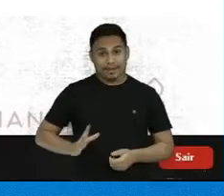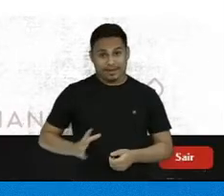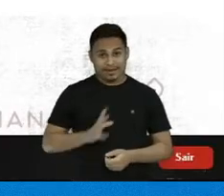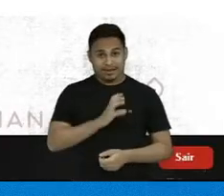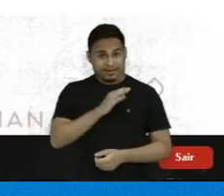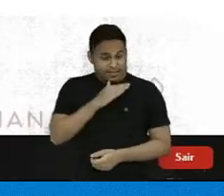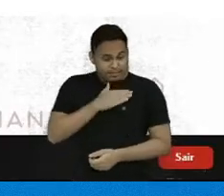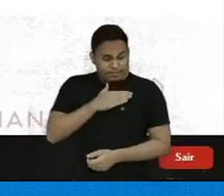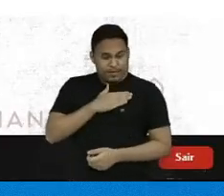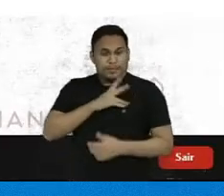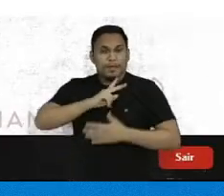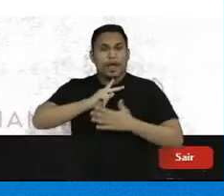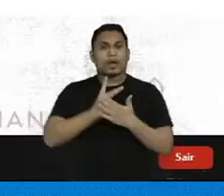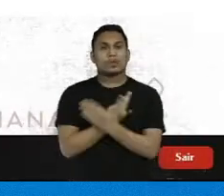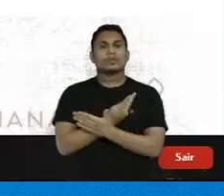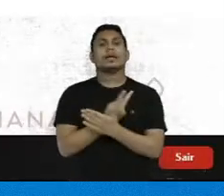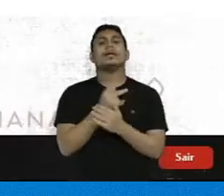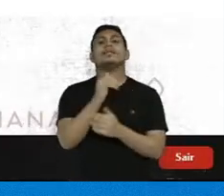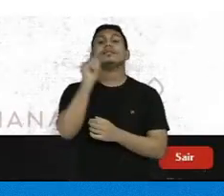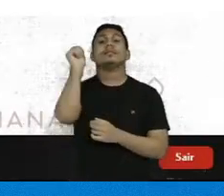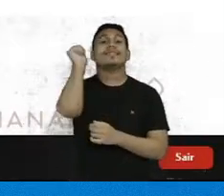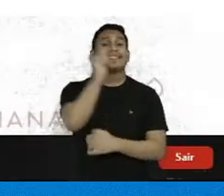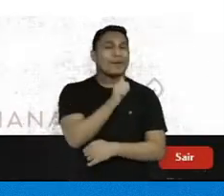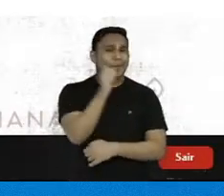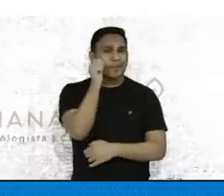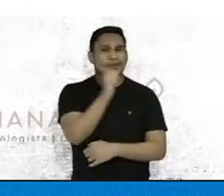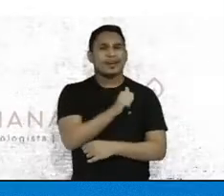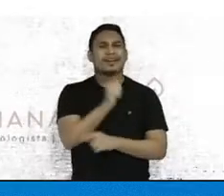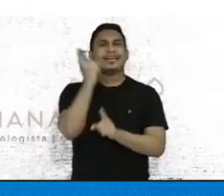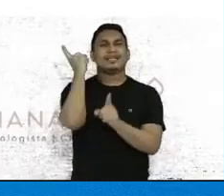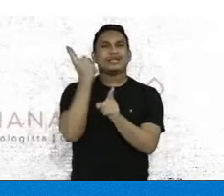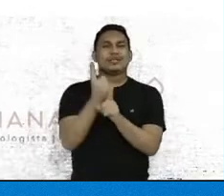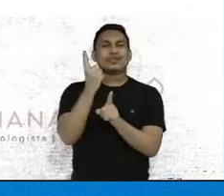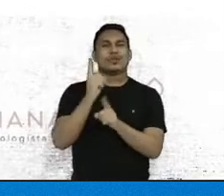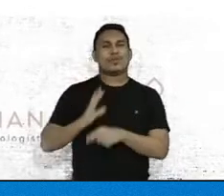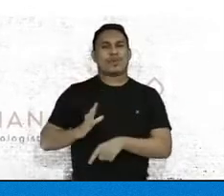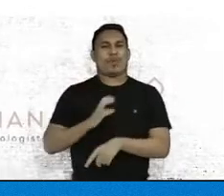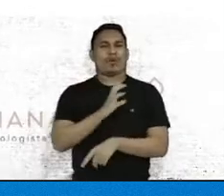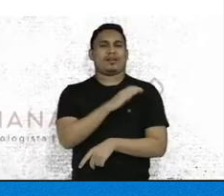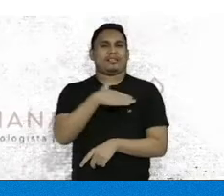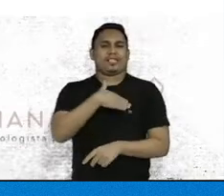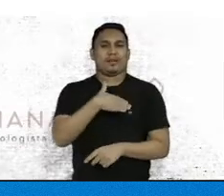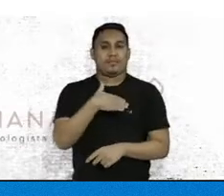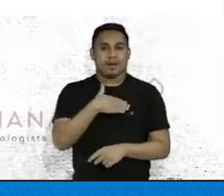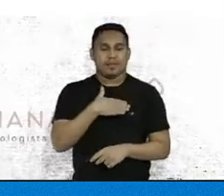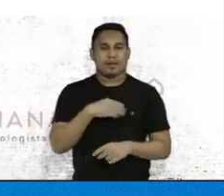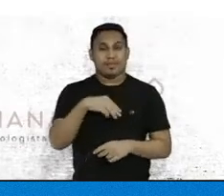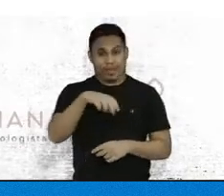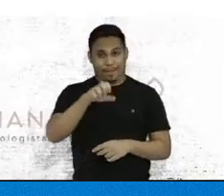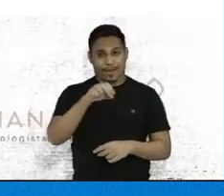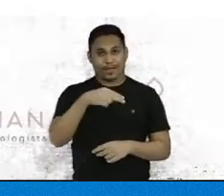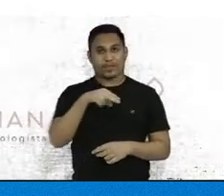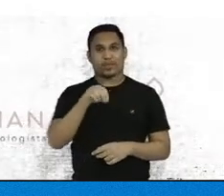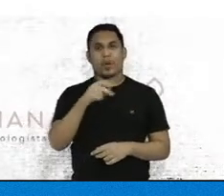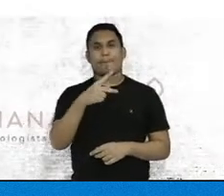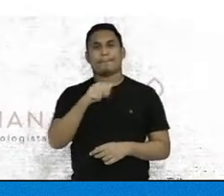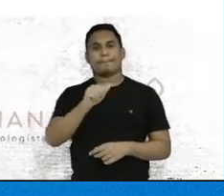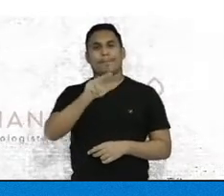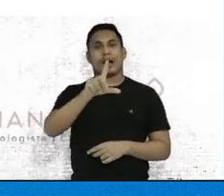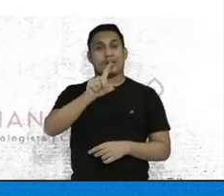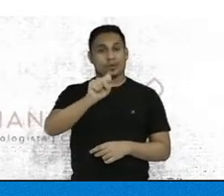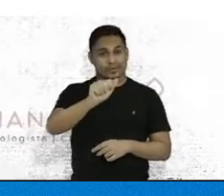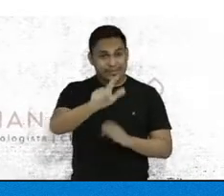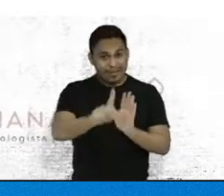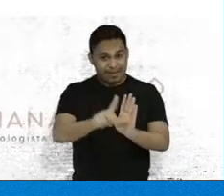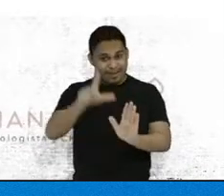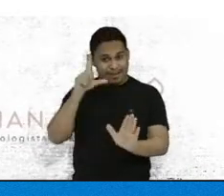principalmente naquelas mulheres que diagnosticaram o câncer de mama antes da menopausa e que sejam positivas para